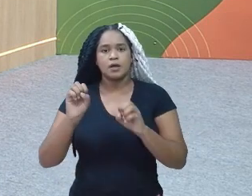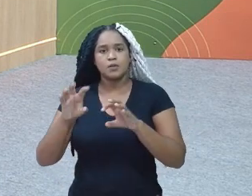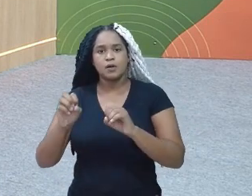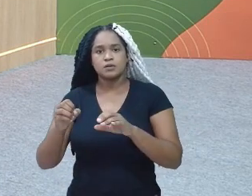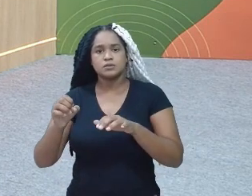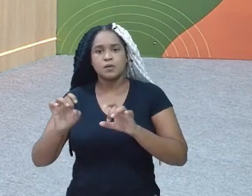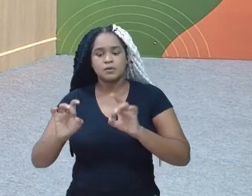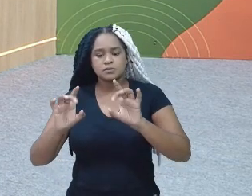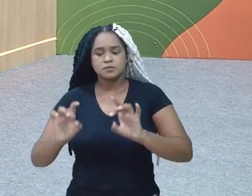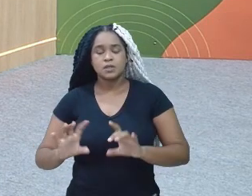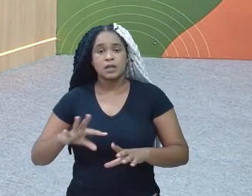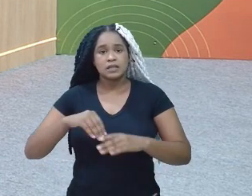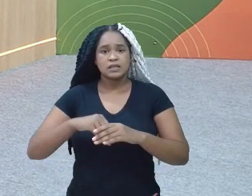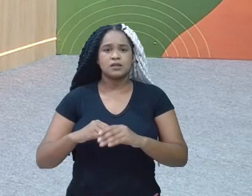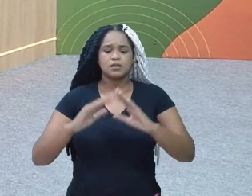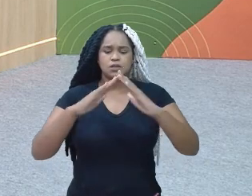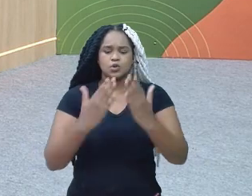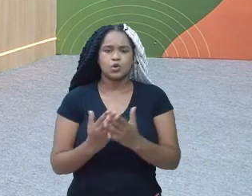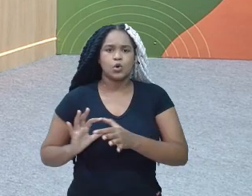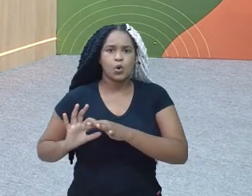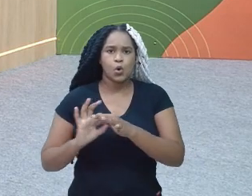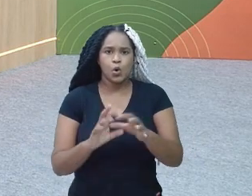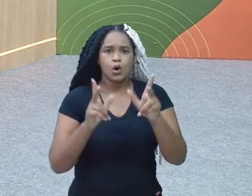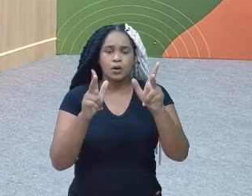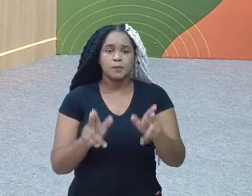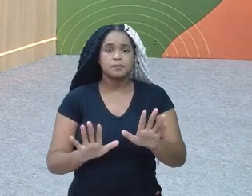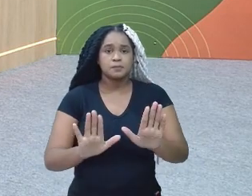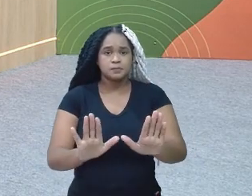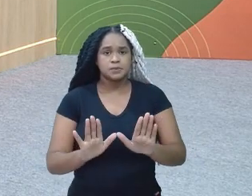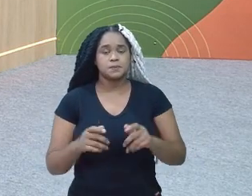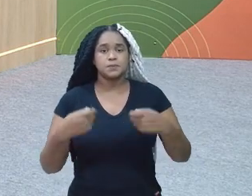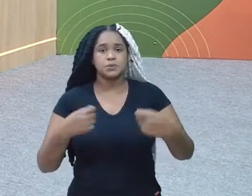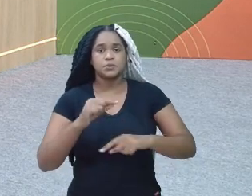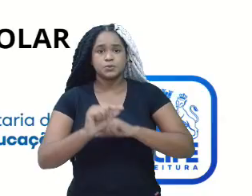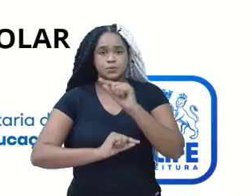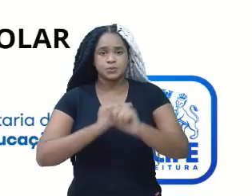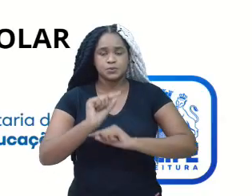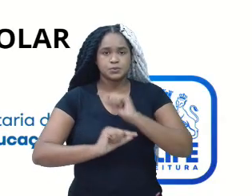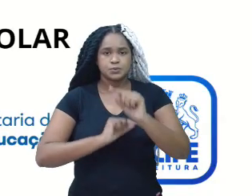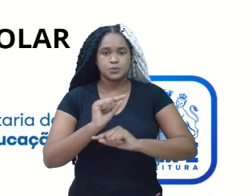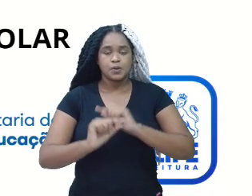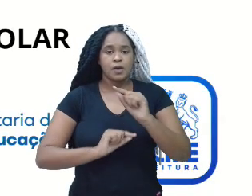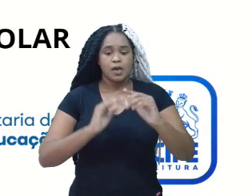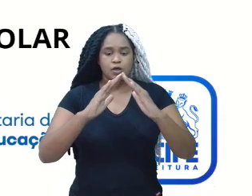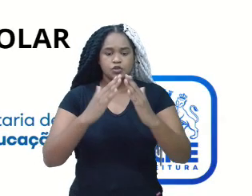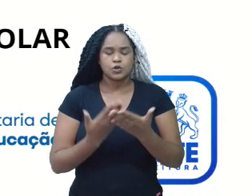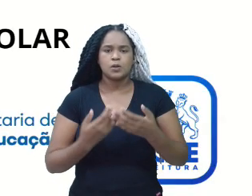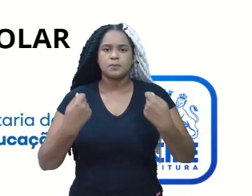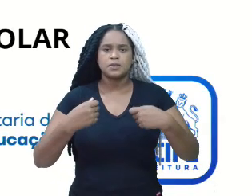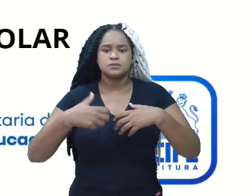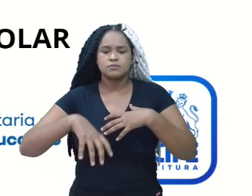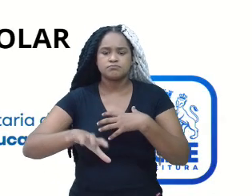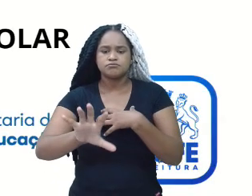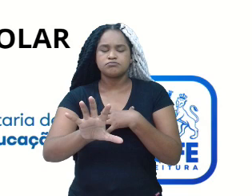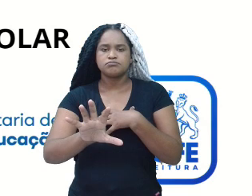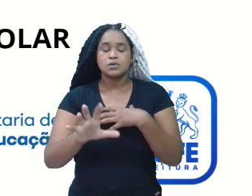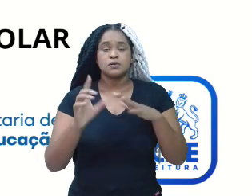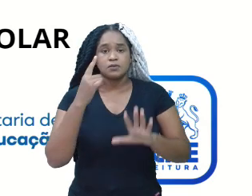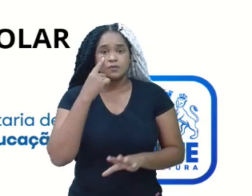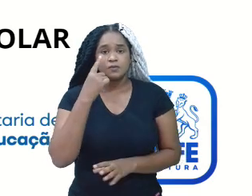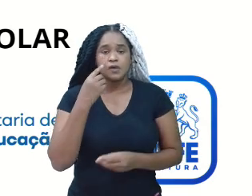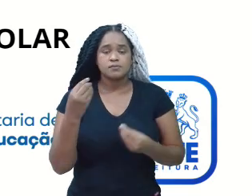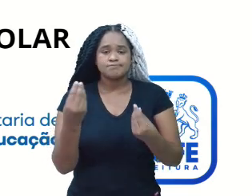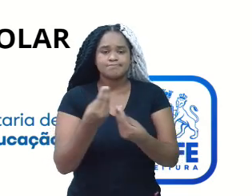mesmo contexto escolar, mas precisa que essa escola tenha afetividade. Então, a afetividade